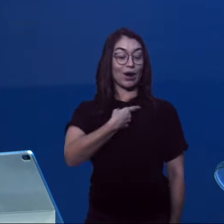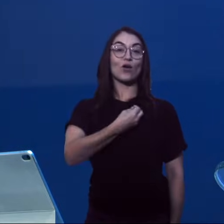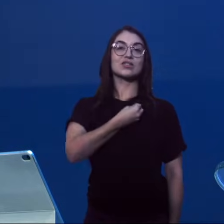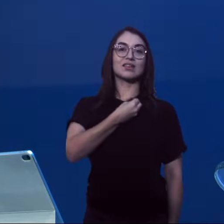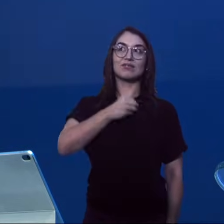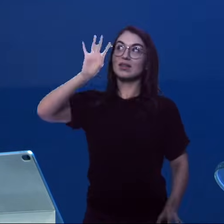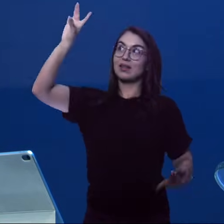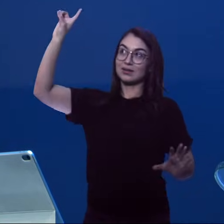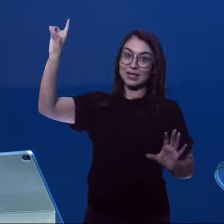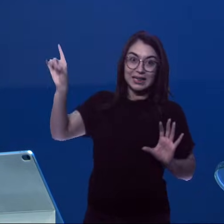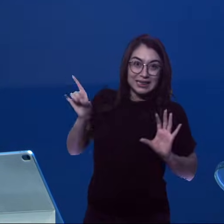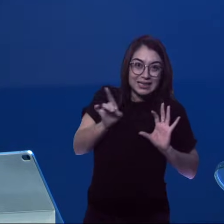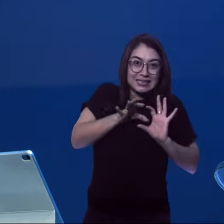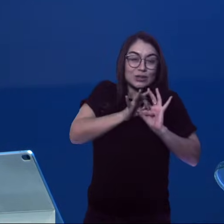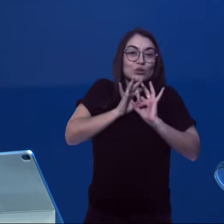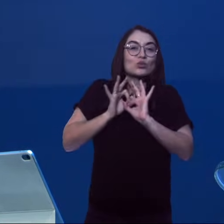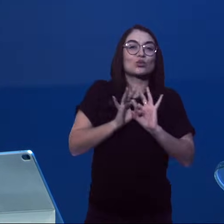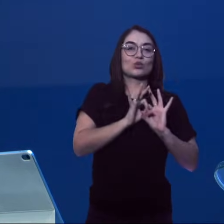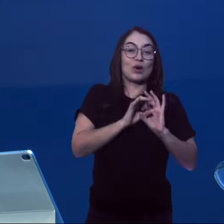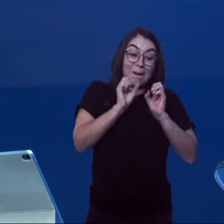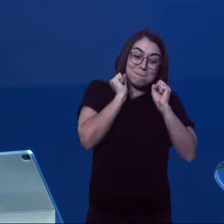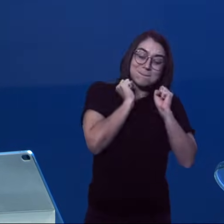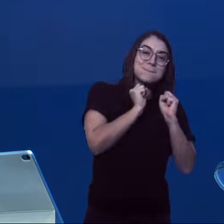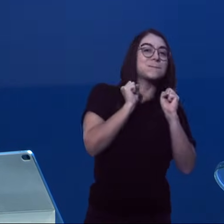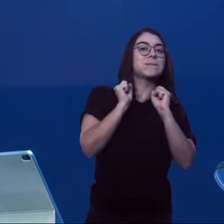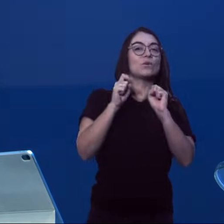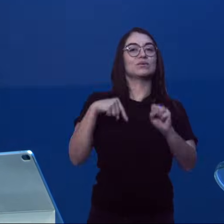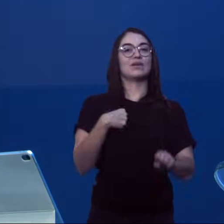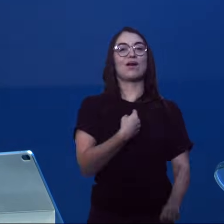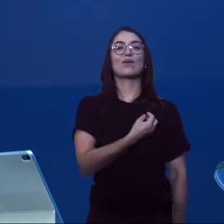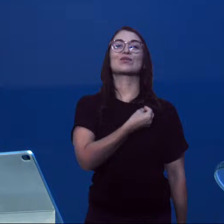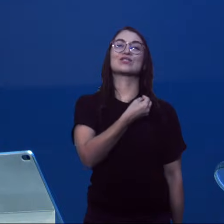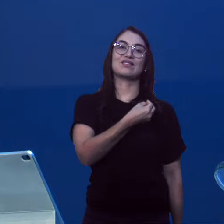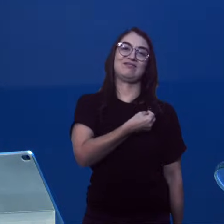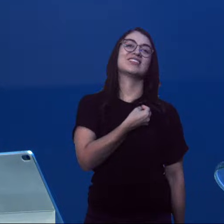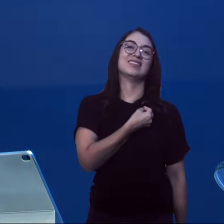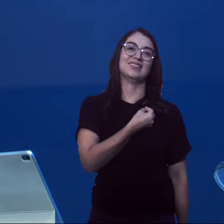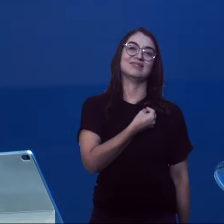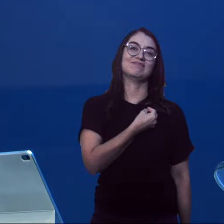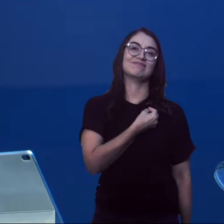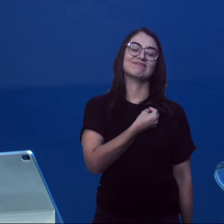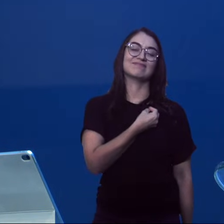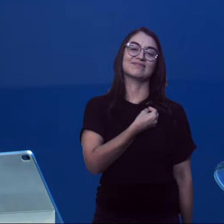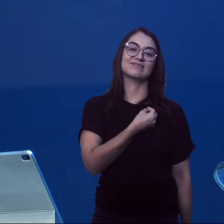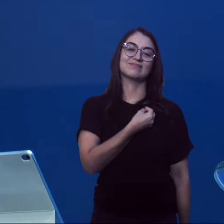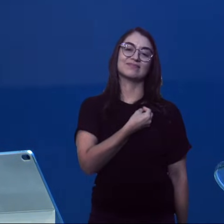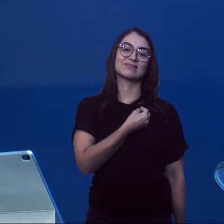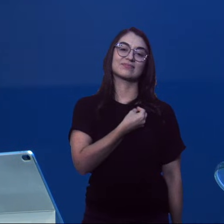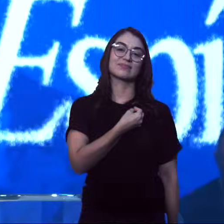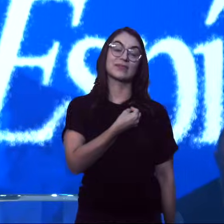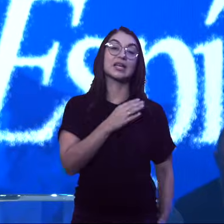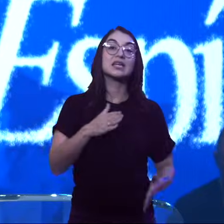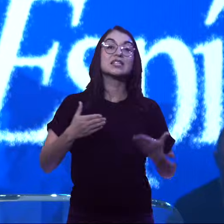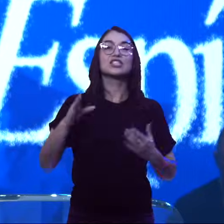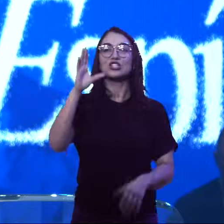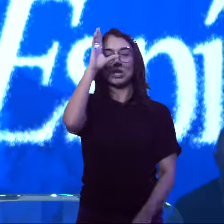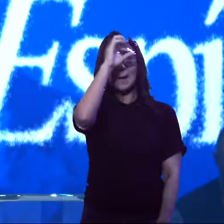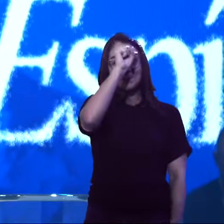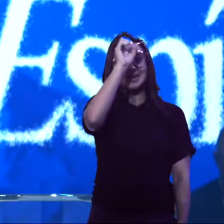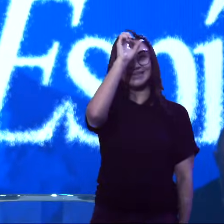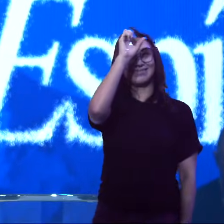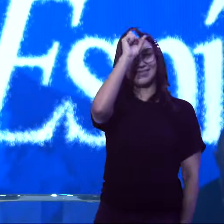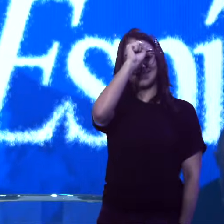Tem algo muito poderoso dentro de nós. Tem alguém muito poderoso dentro de nós. E se nós aprendermos a viver